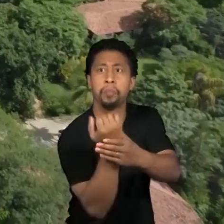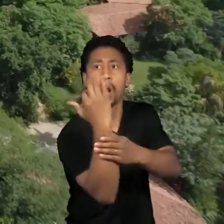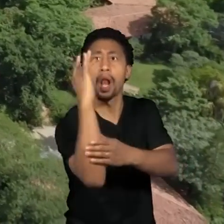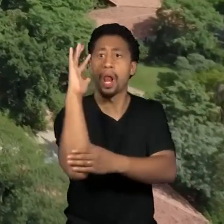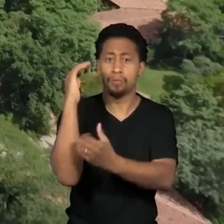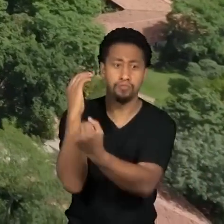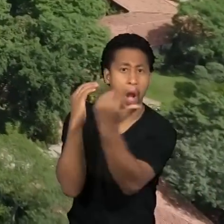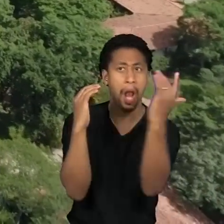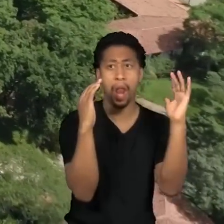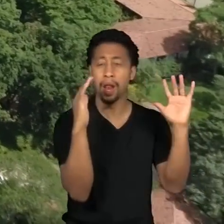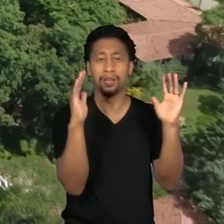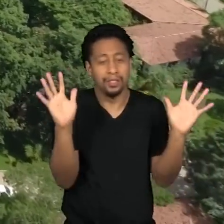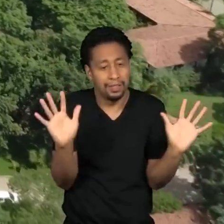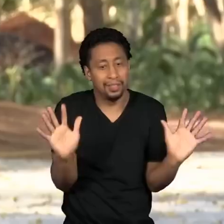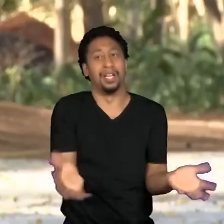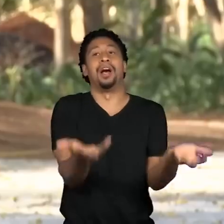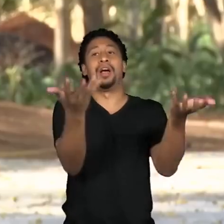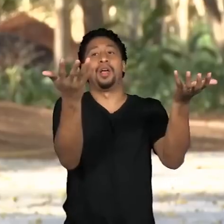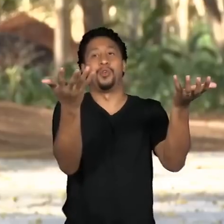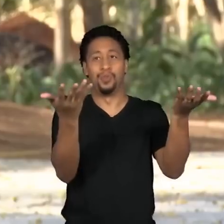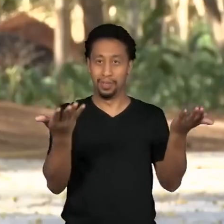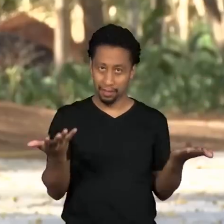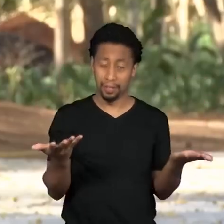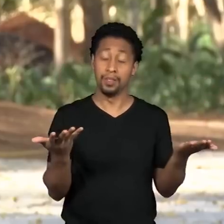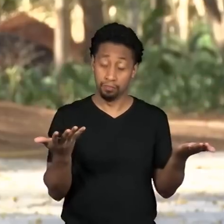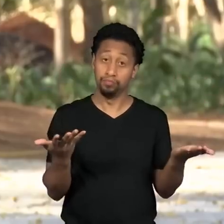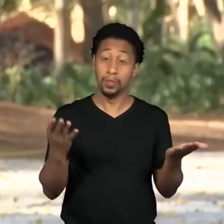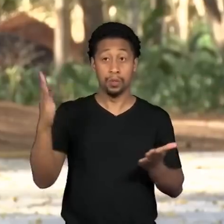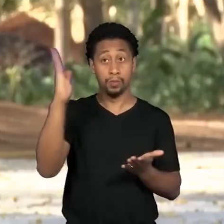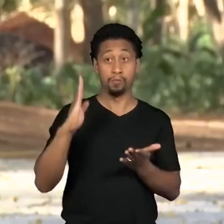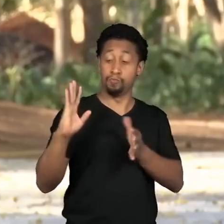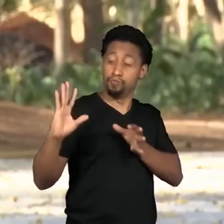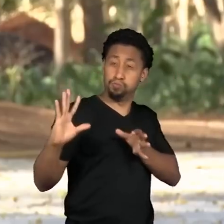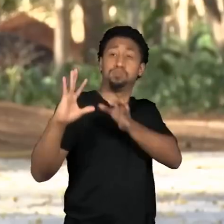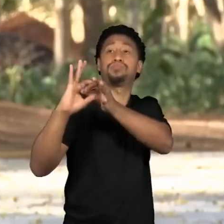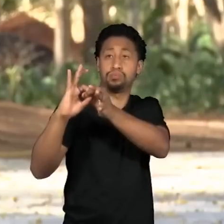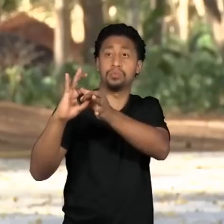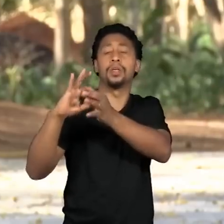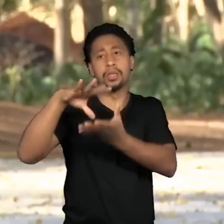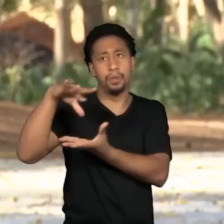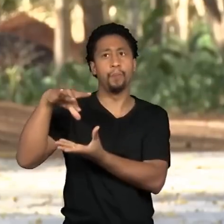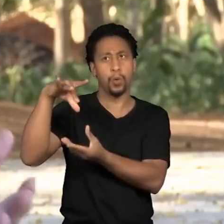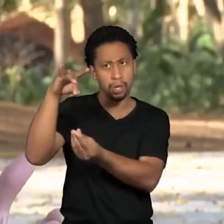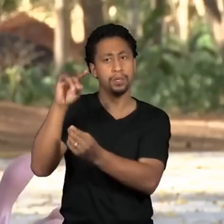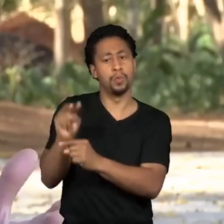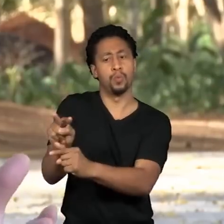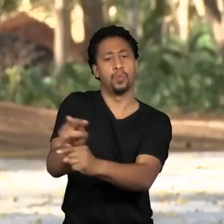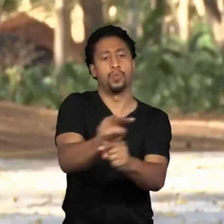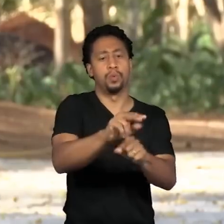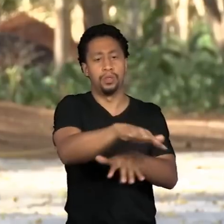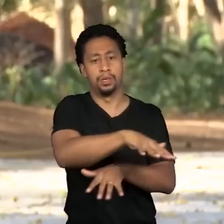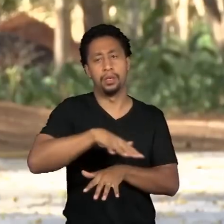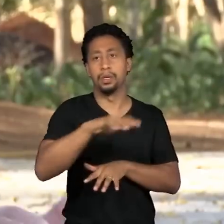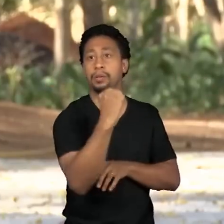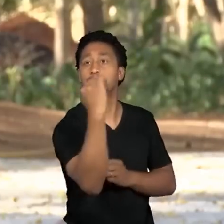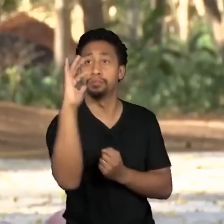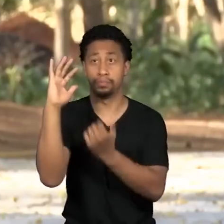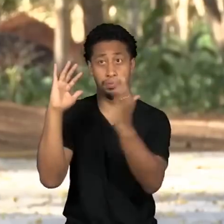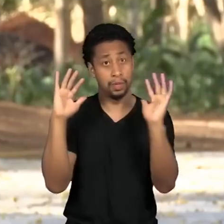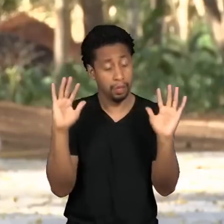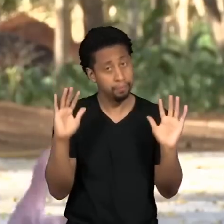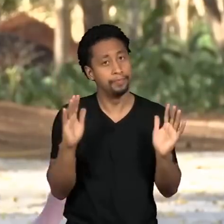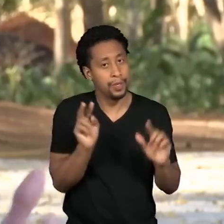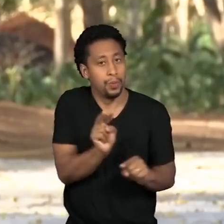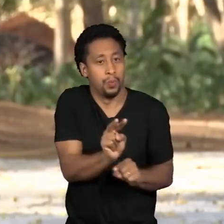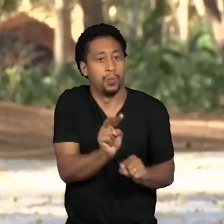nasce no Brasil junto com a democracia. A gente acredita muito fortemente na democracia e, obviamente, na ecologia, né?